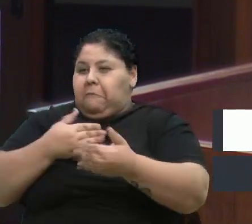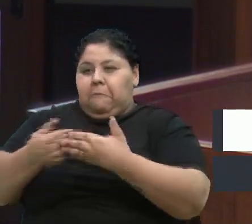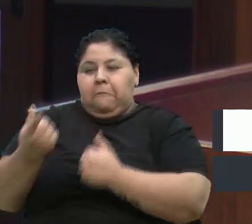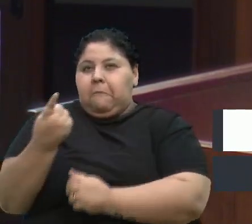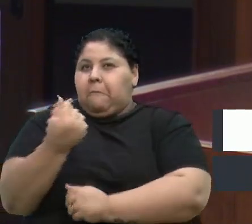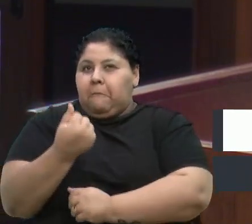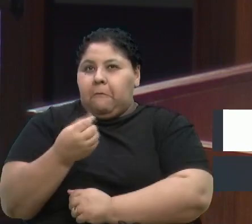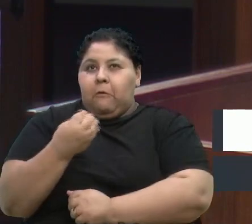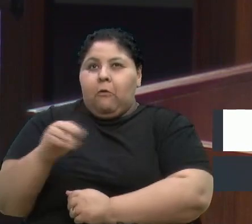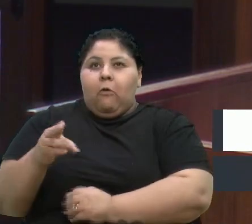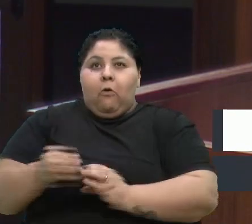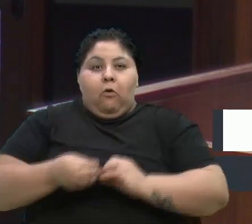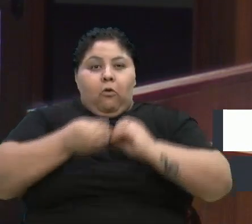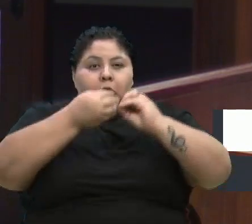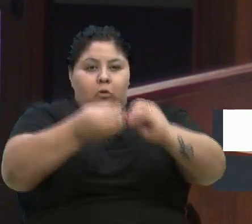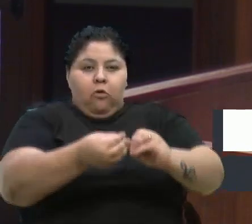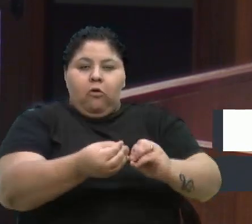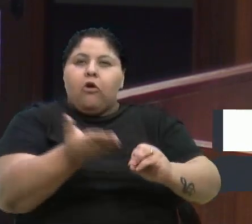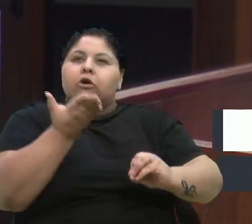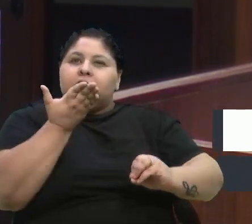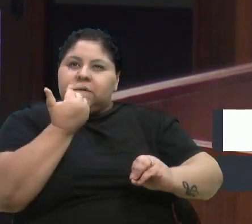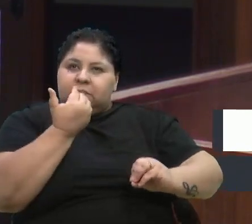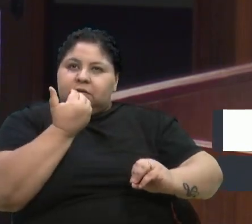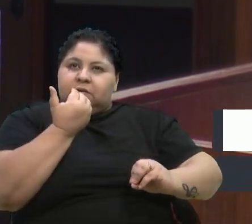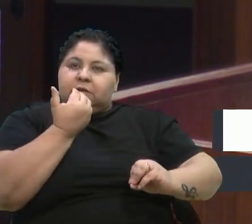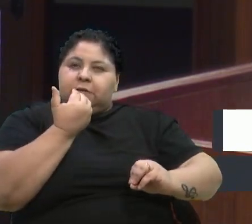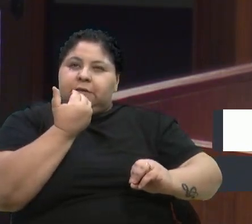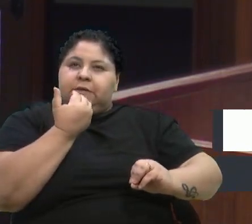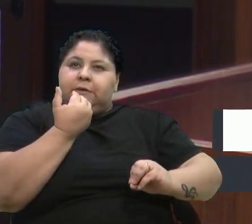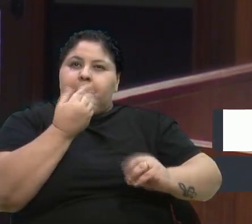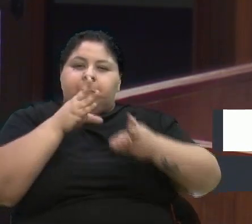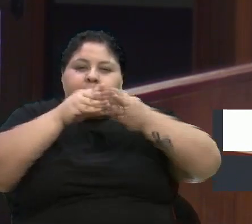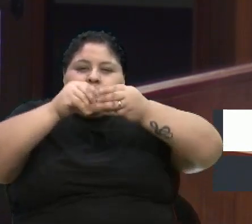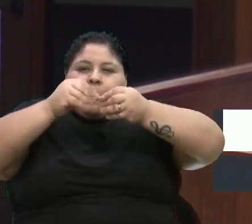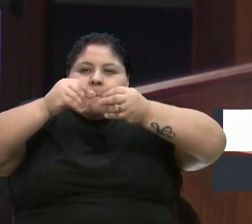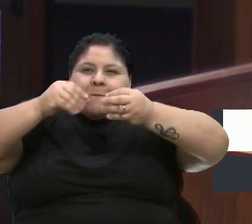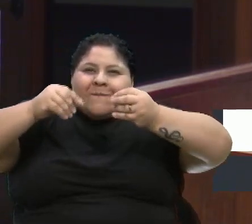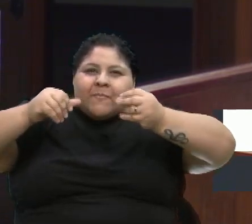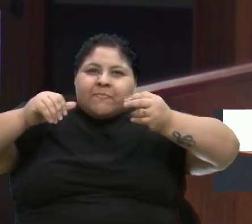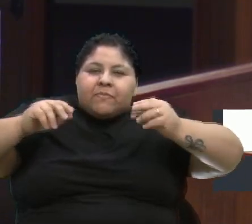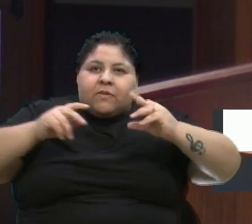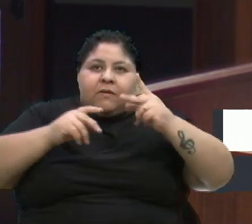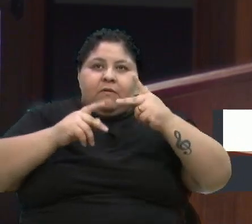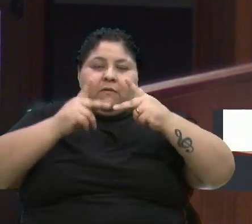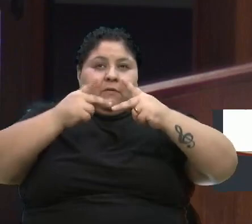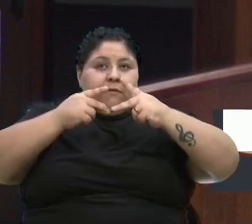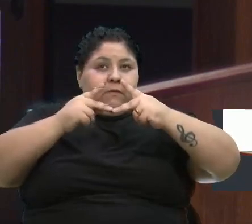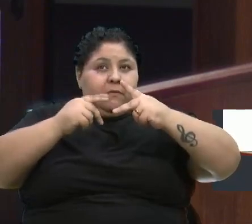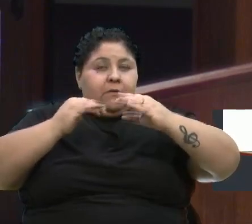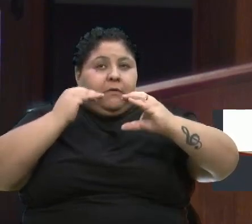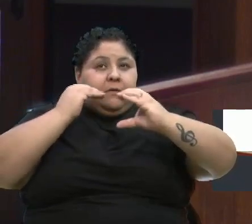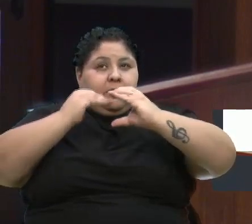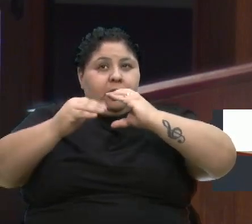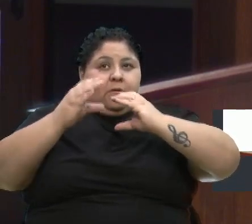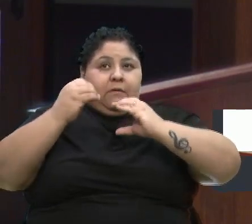até mesmo com doação de sachê, de comida pastosa, o Pix é o e-mail